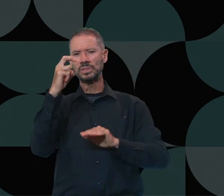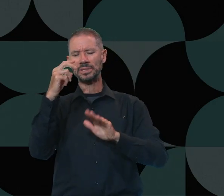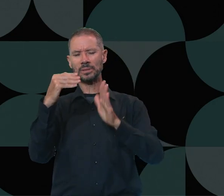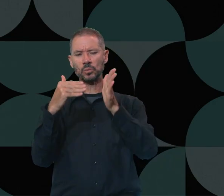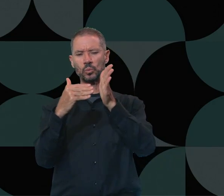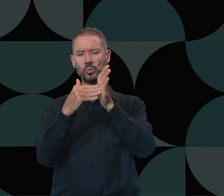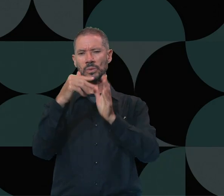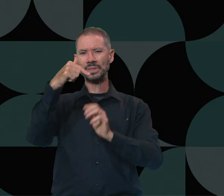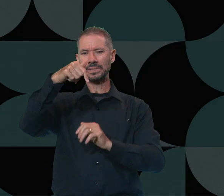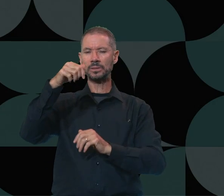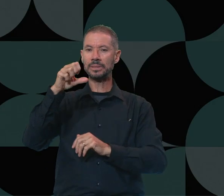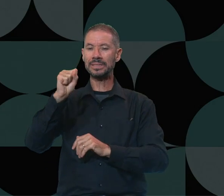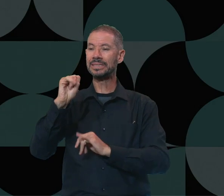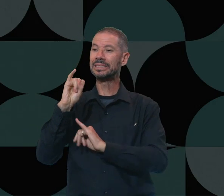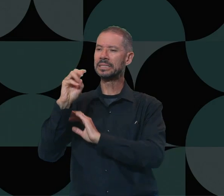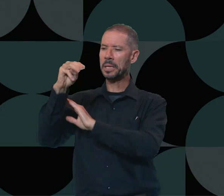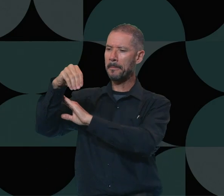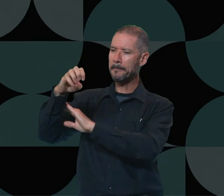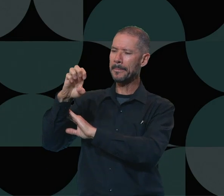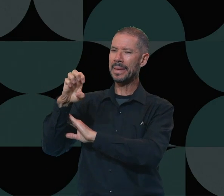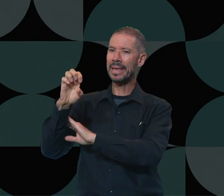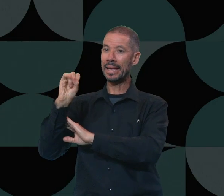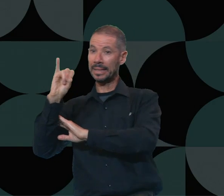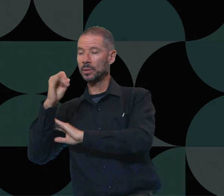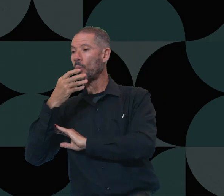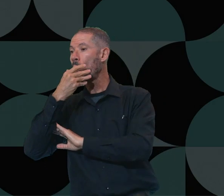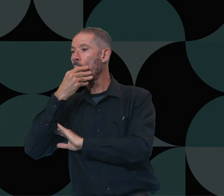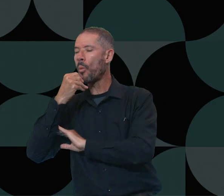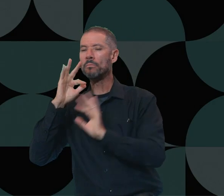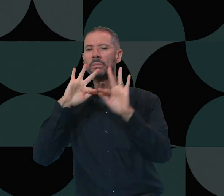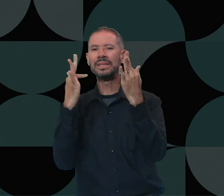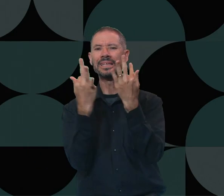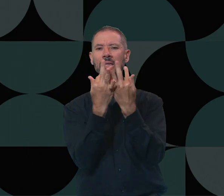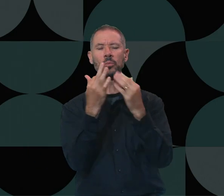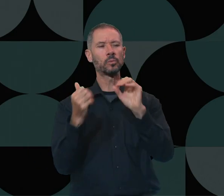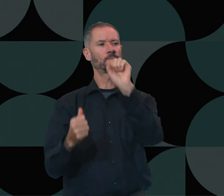7. Simei, esse homem da tribo de